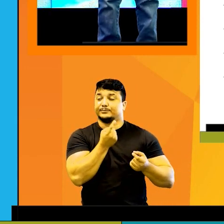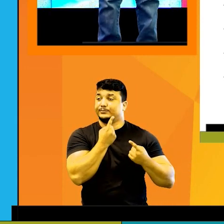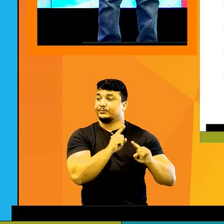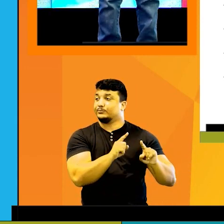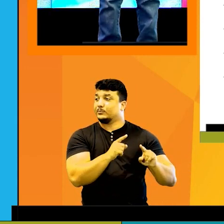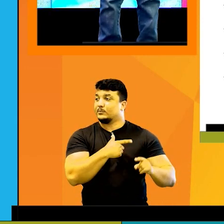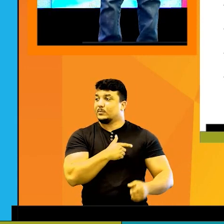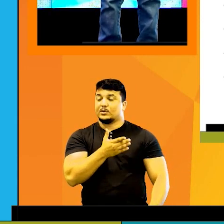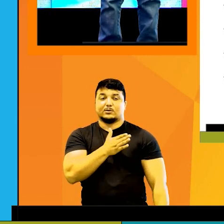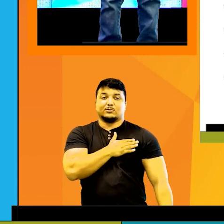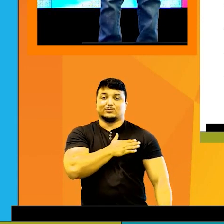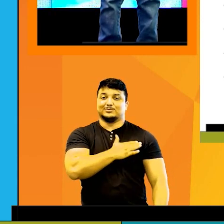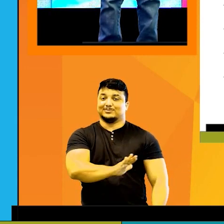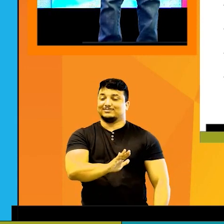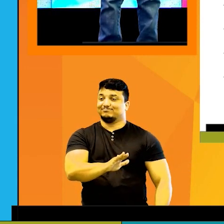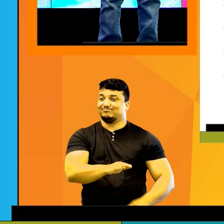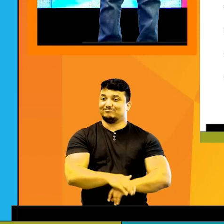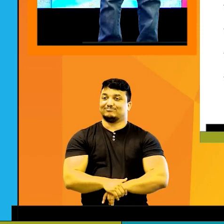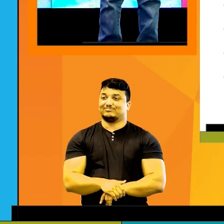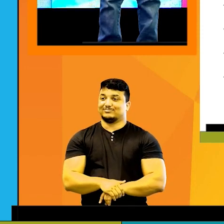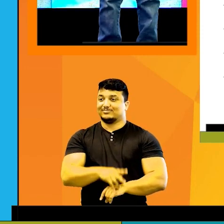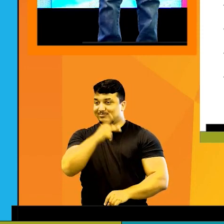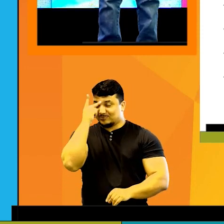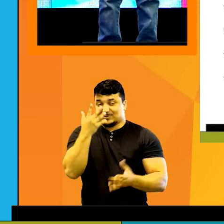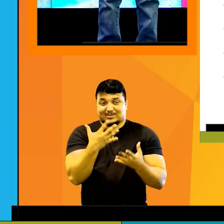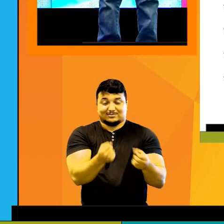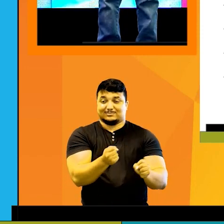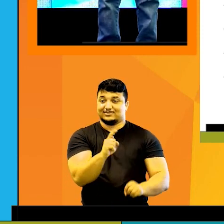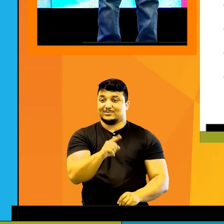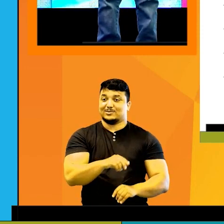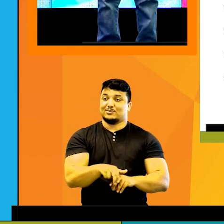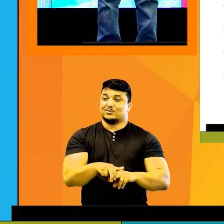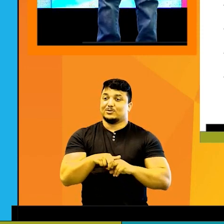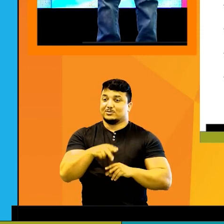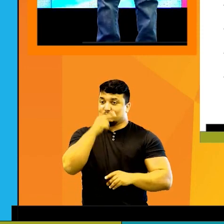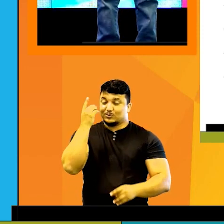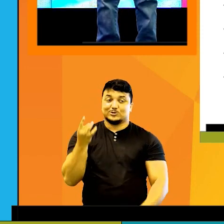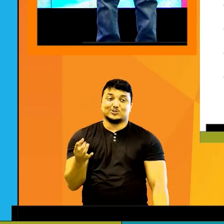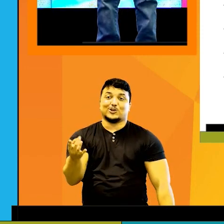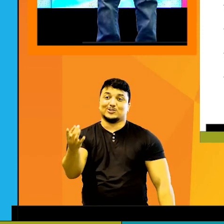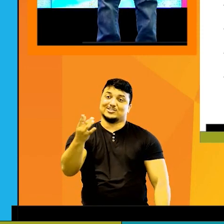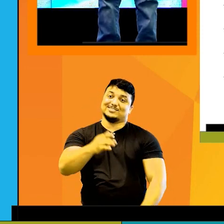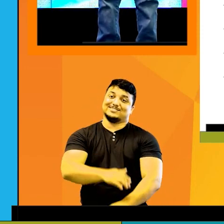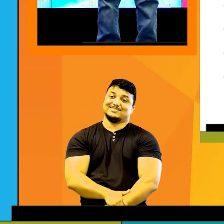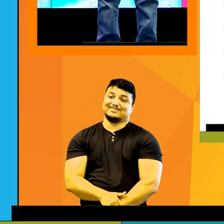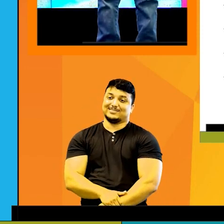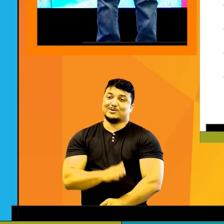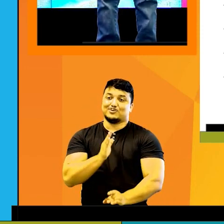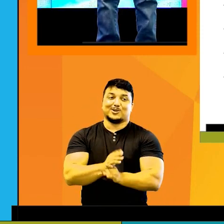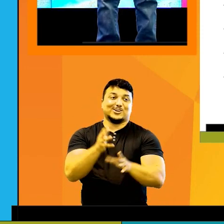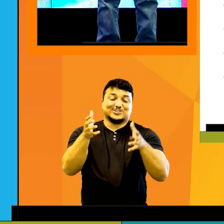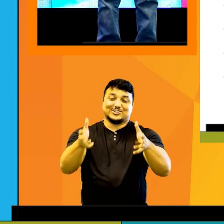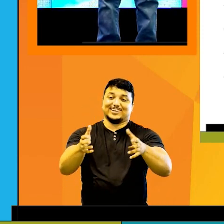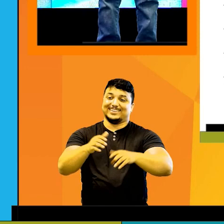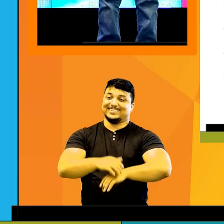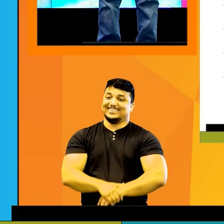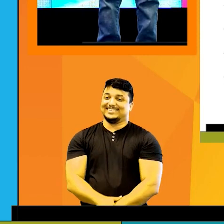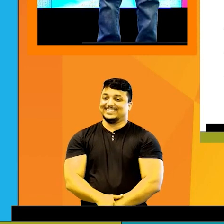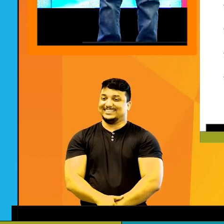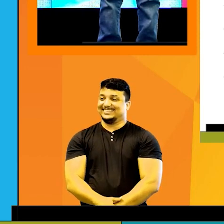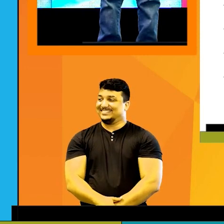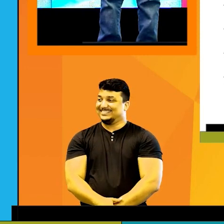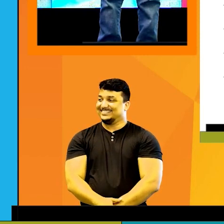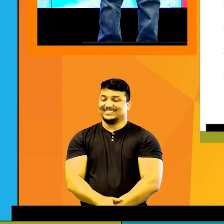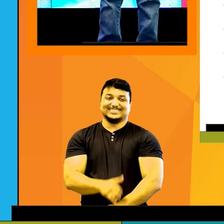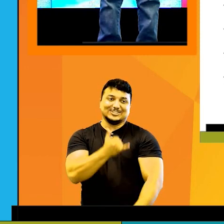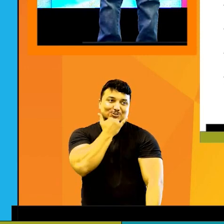Não tem quem te aguente, viu? Por isso que ninguém te suporta. Por isso que tu está sozinha. Porque tu é chata.